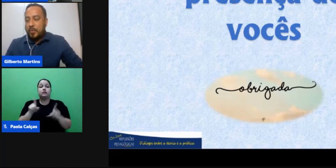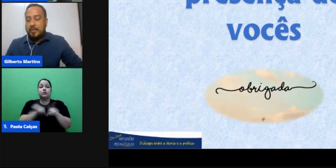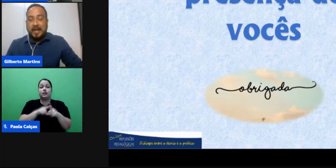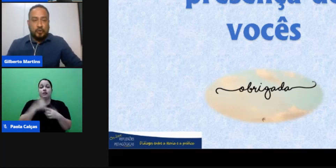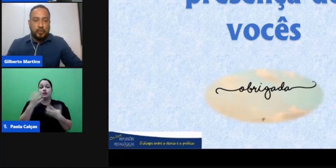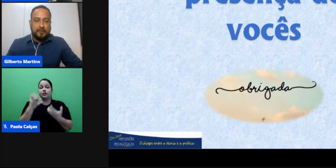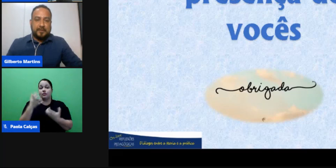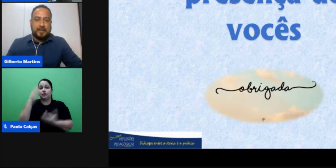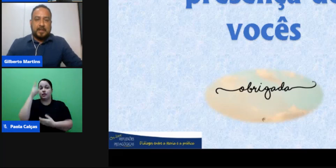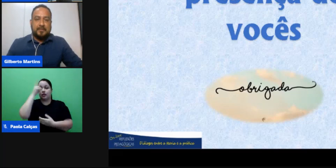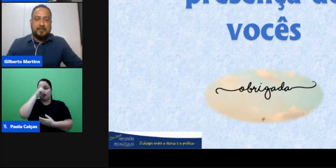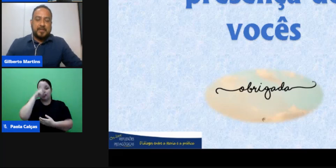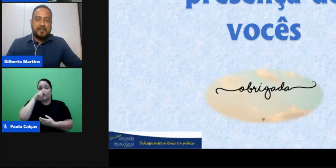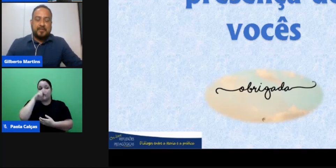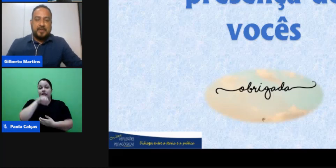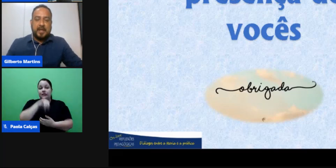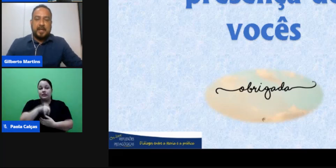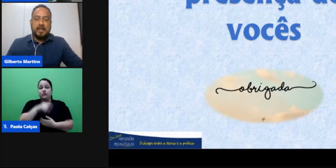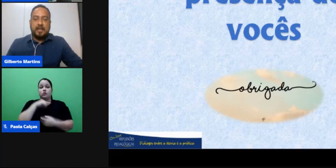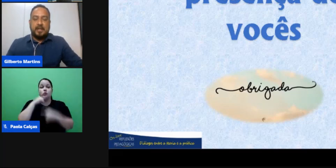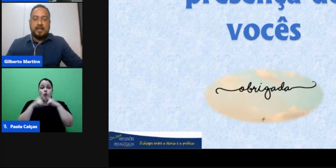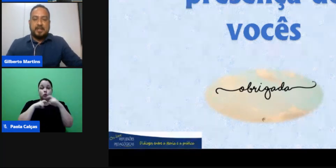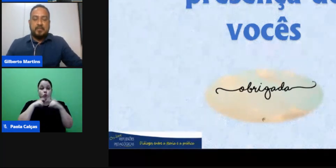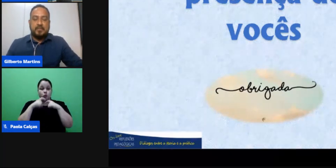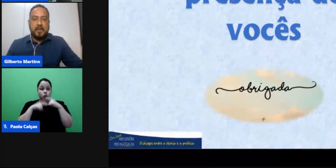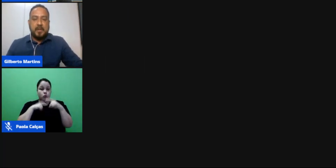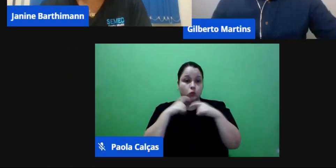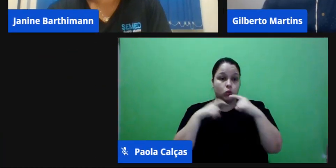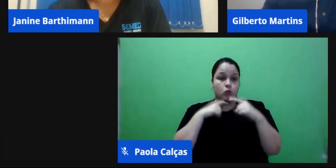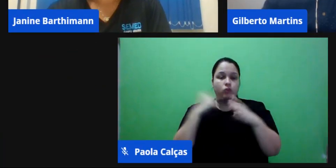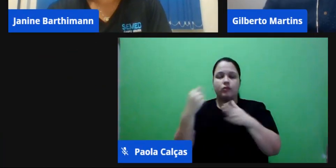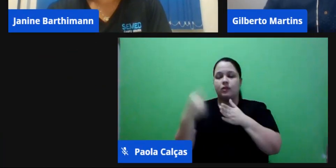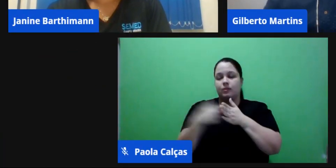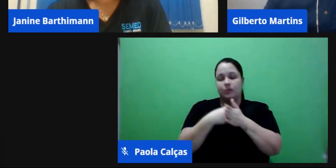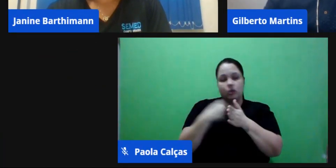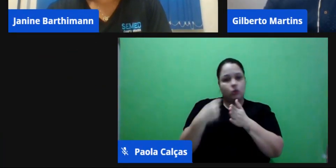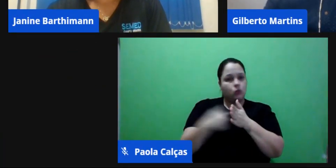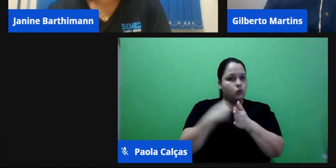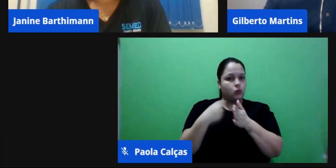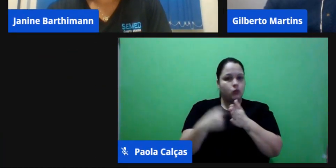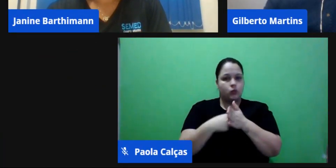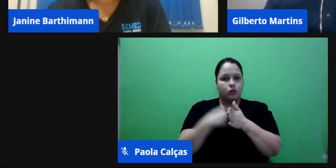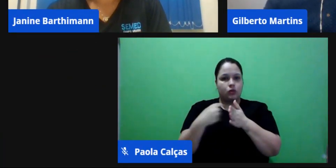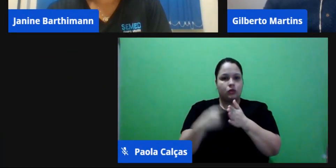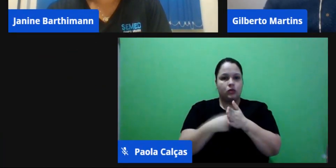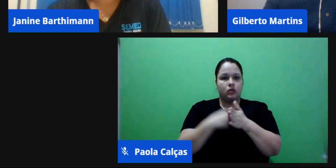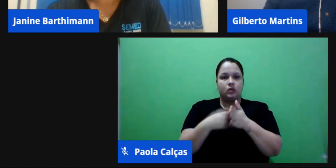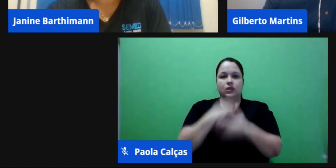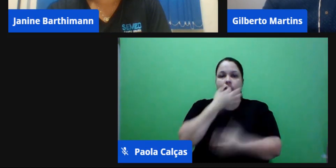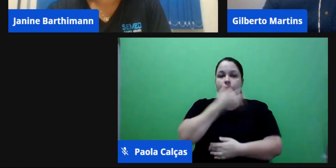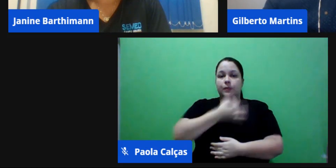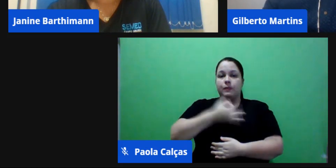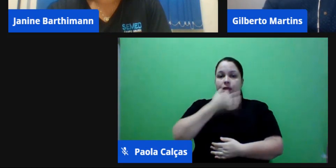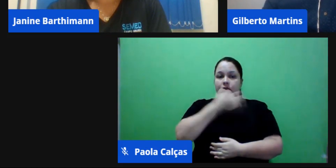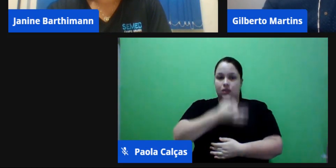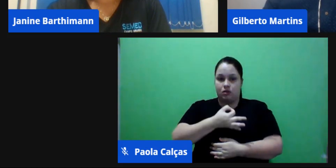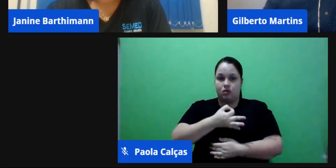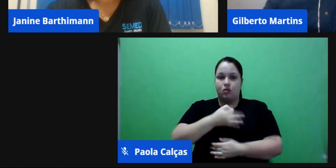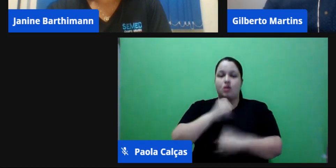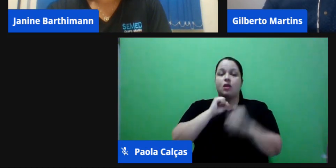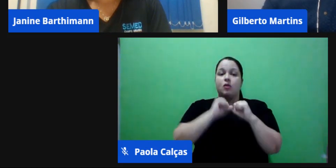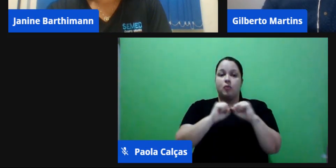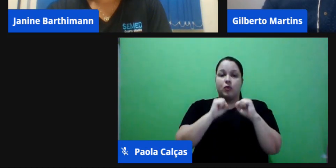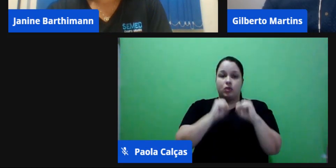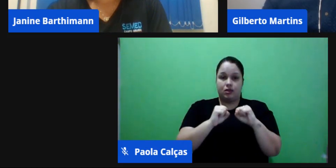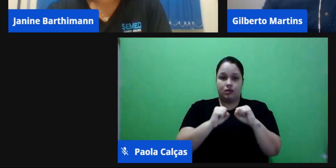que qualquer dúvida que vocês tiverem em relação a perguntas, até mesmo sugestões, nós podemos passar